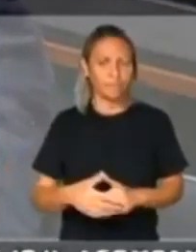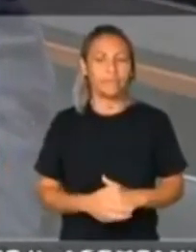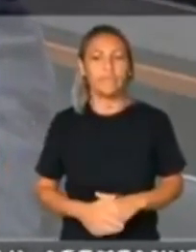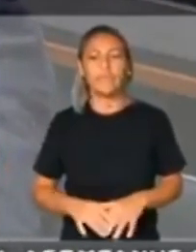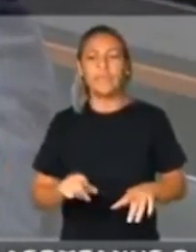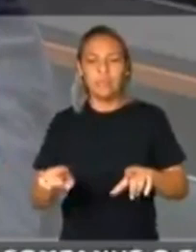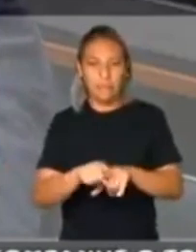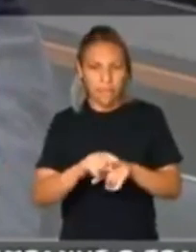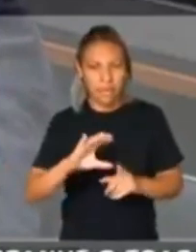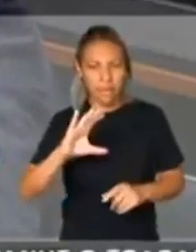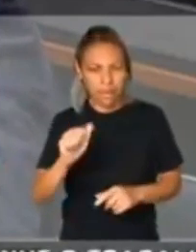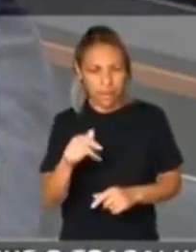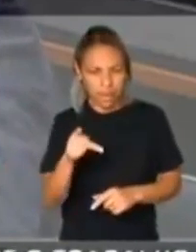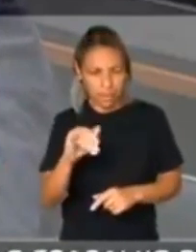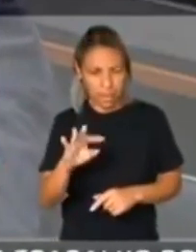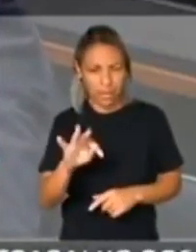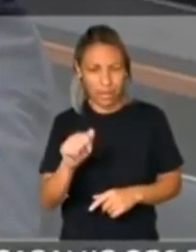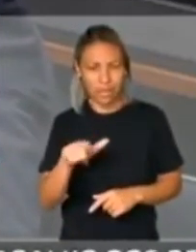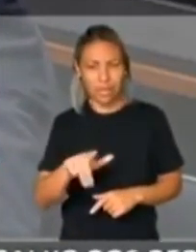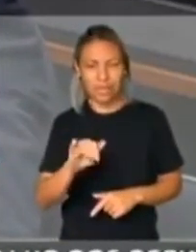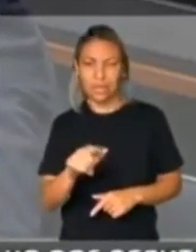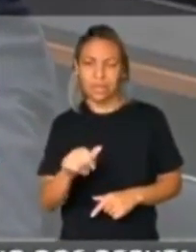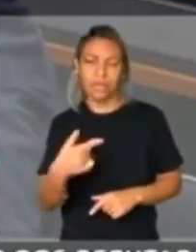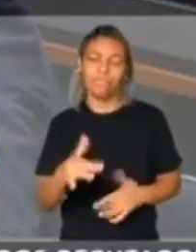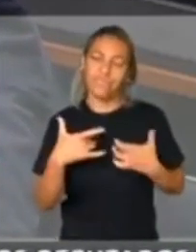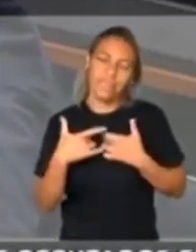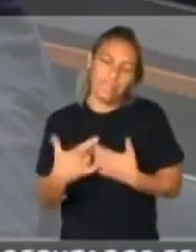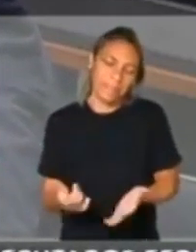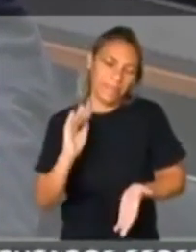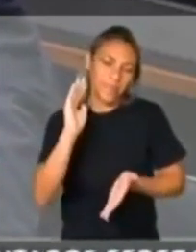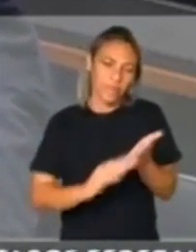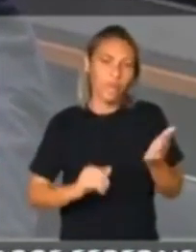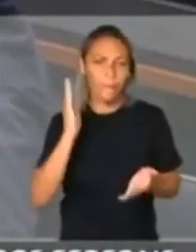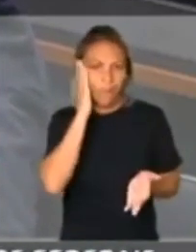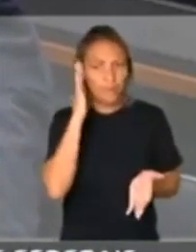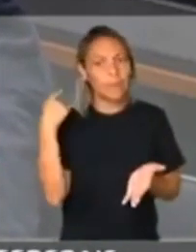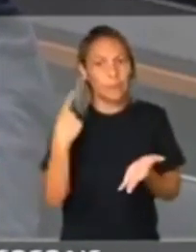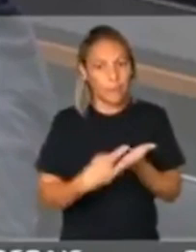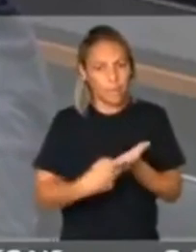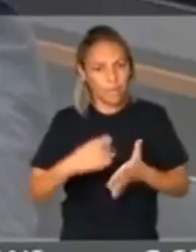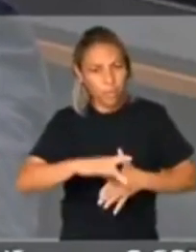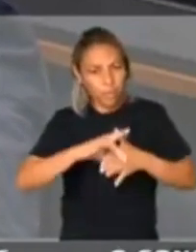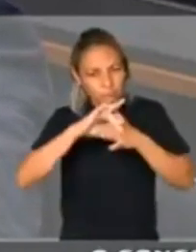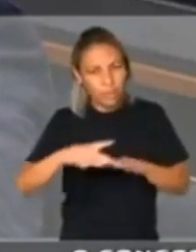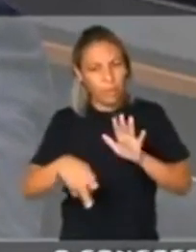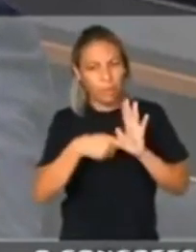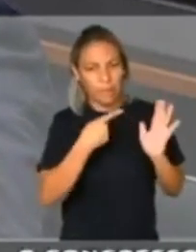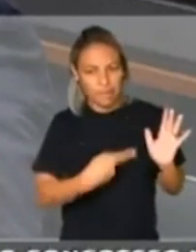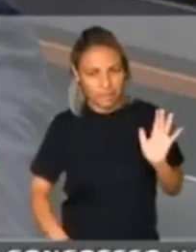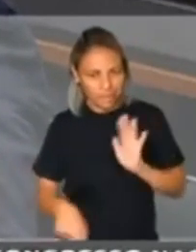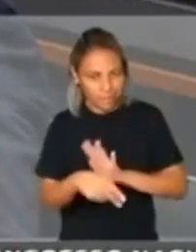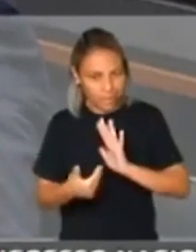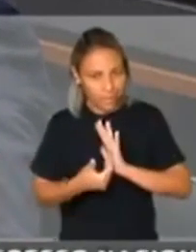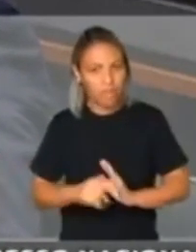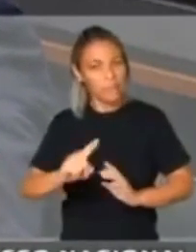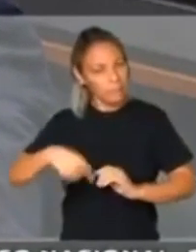A capitalização é outro ponto que lamento que tenha sido retirado, mas existe compromisso dos líderes e do presidente da casa de ser discutido